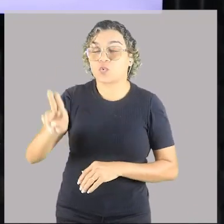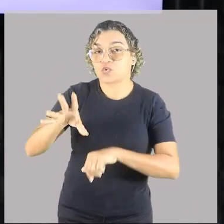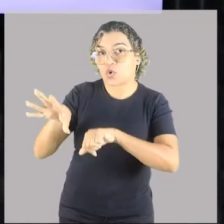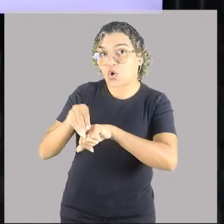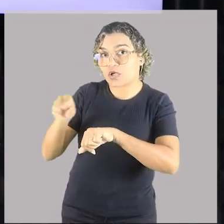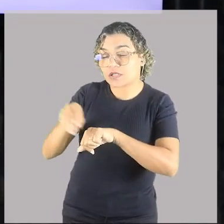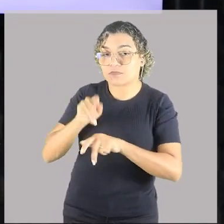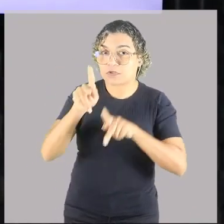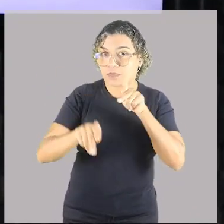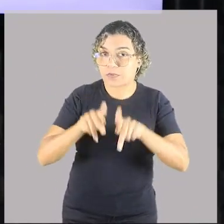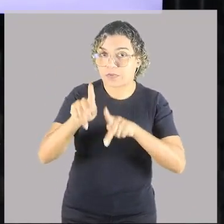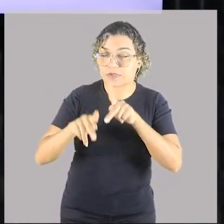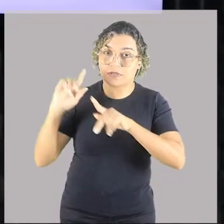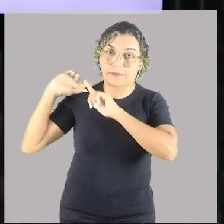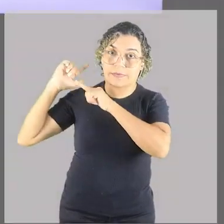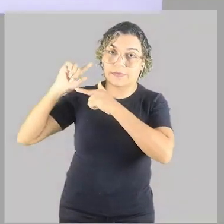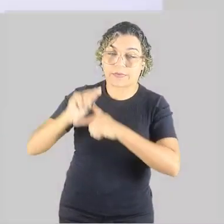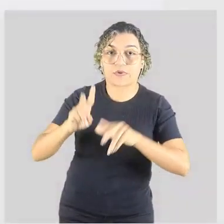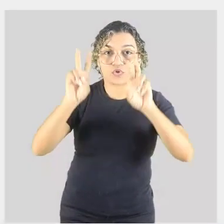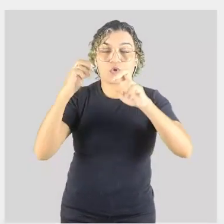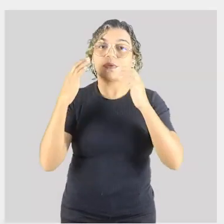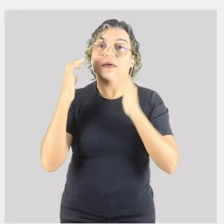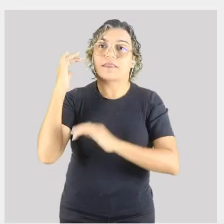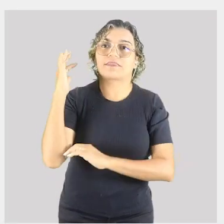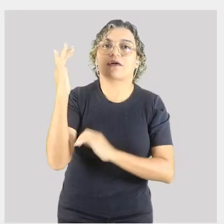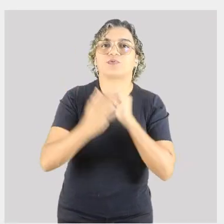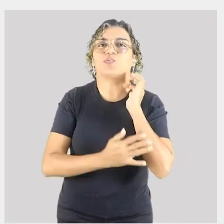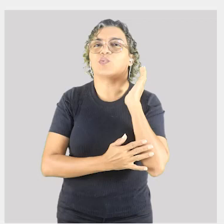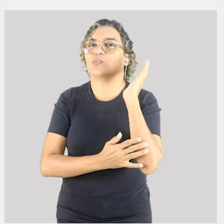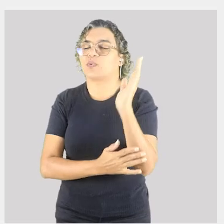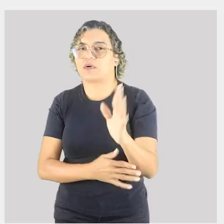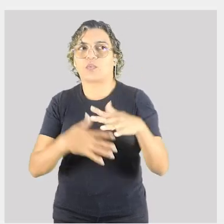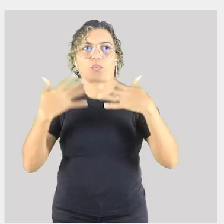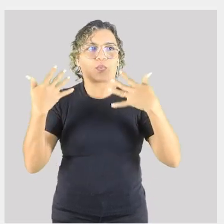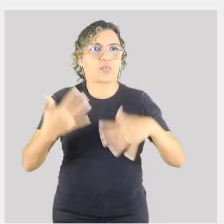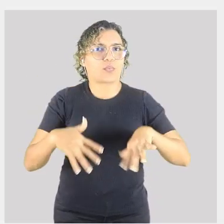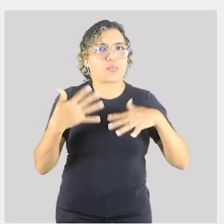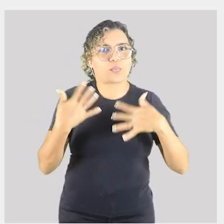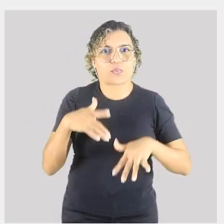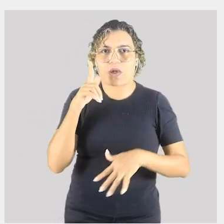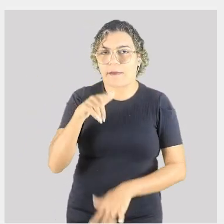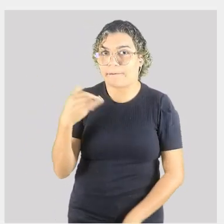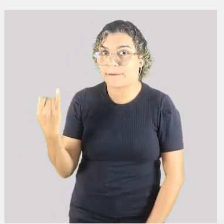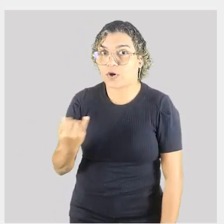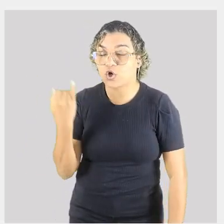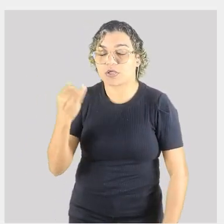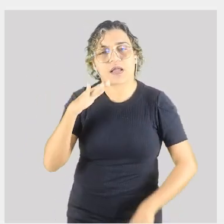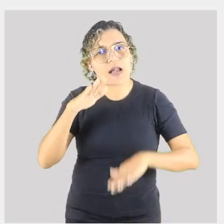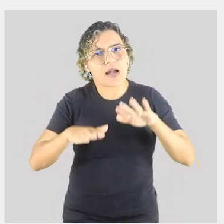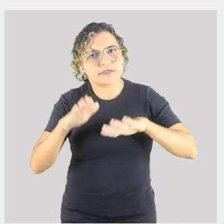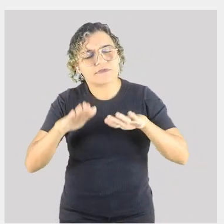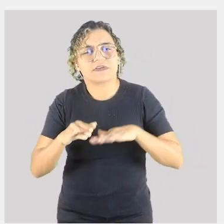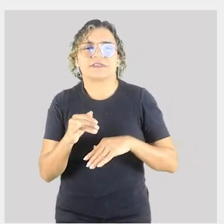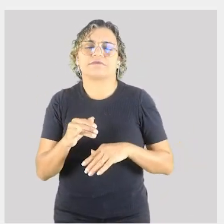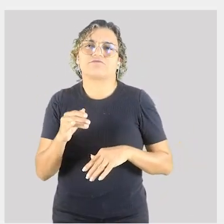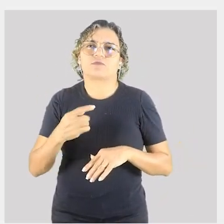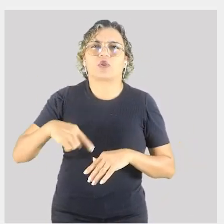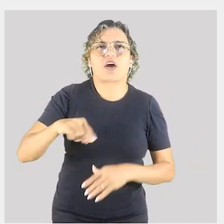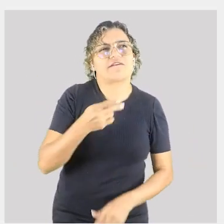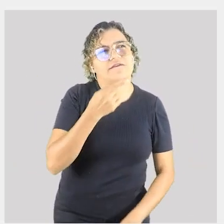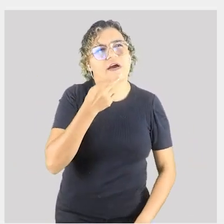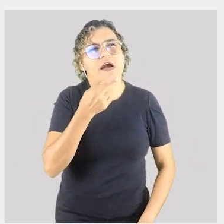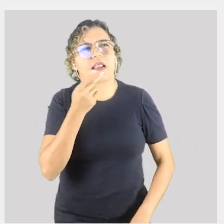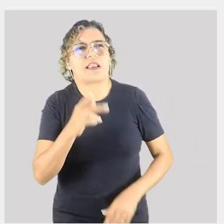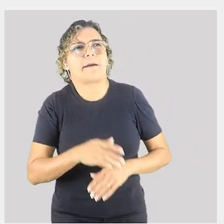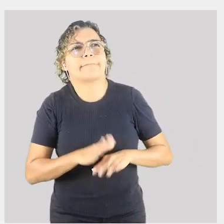das populações tradicionais sobre a natureza, isso é de extrema e mera importância. Às vezes, a gente fica até